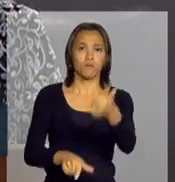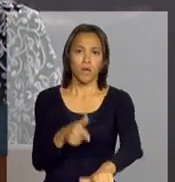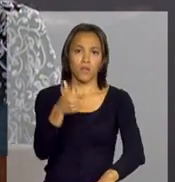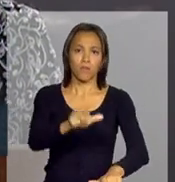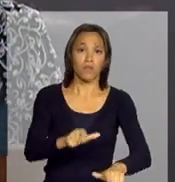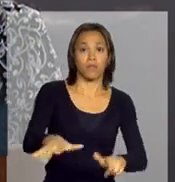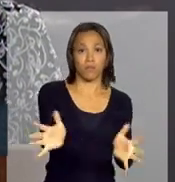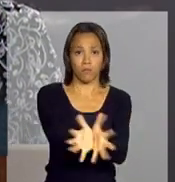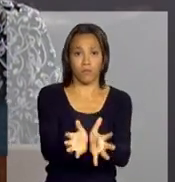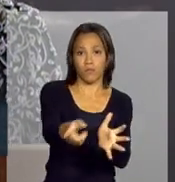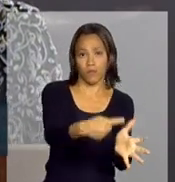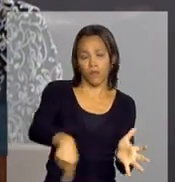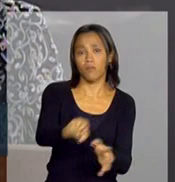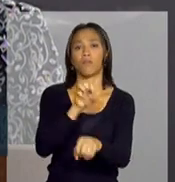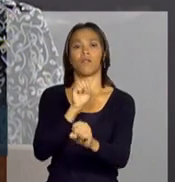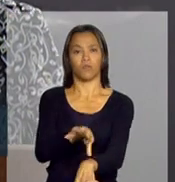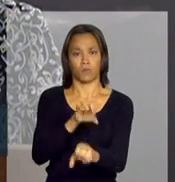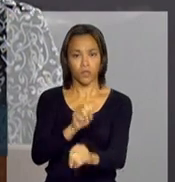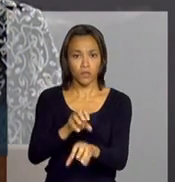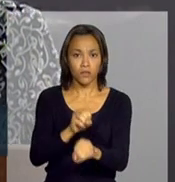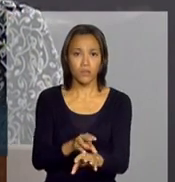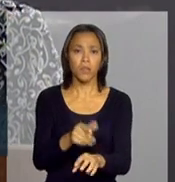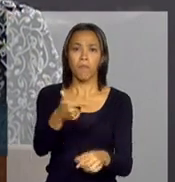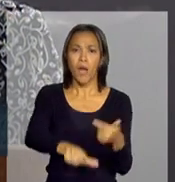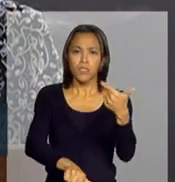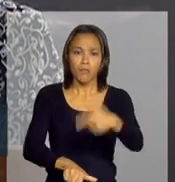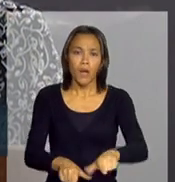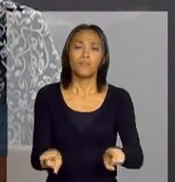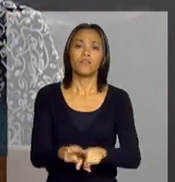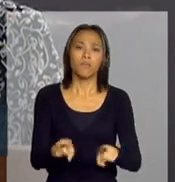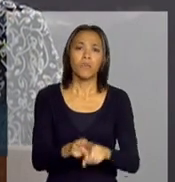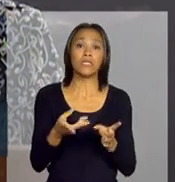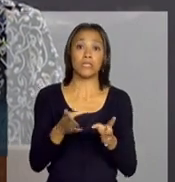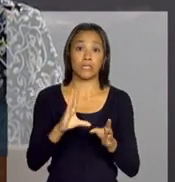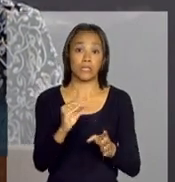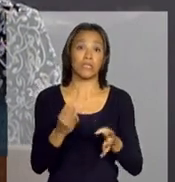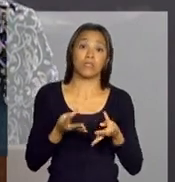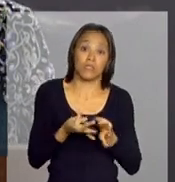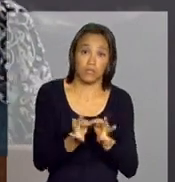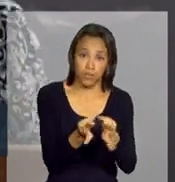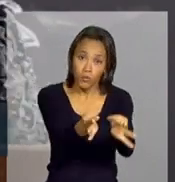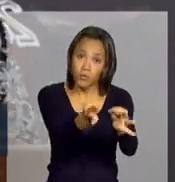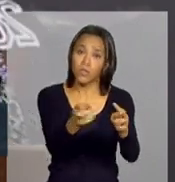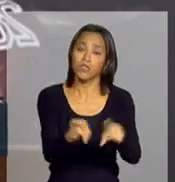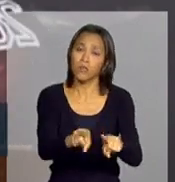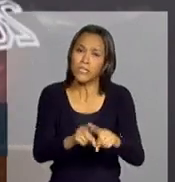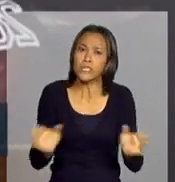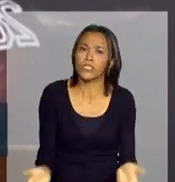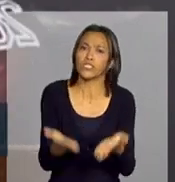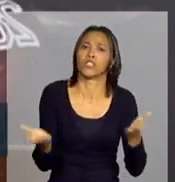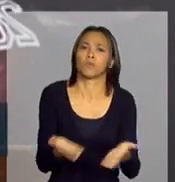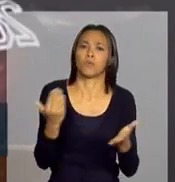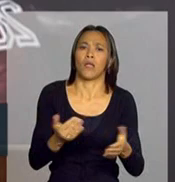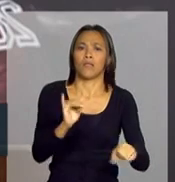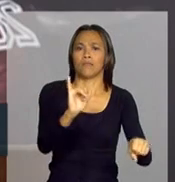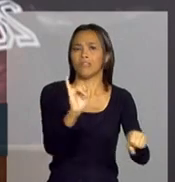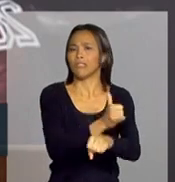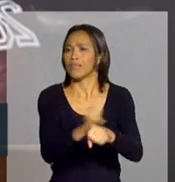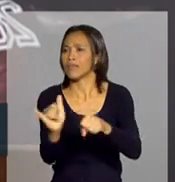em educação cada vez mais em Ciência e Tecnologia e a estimular ações